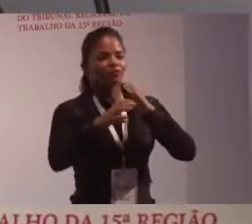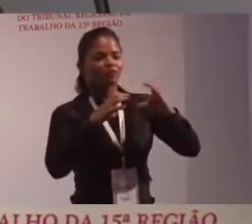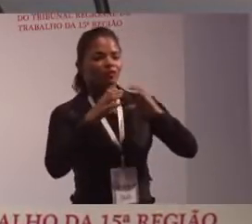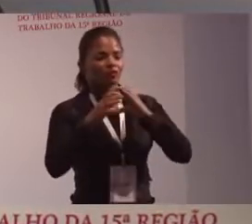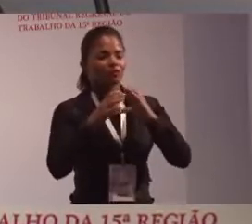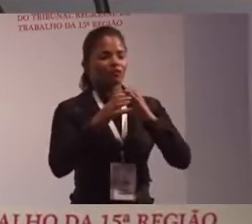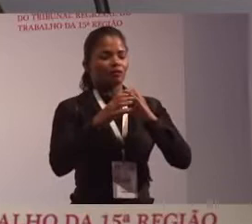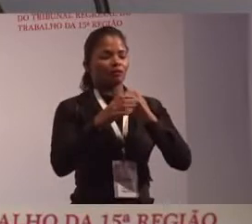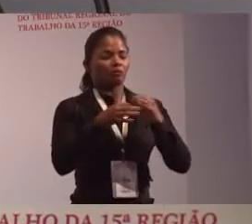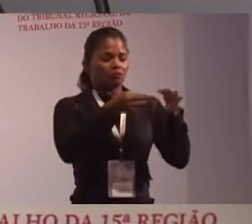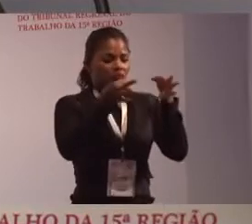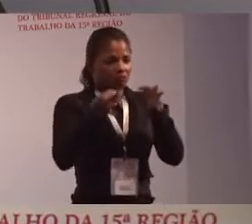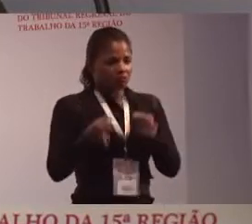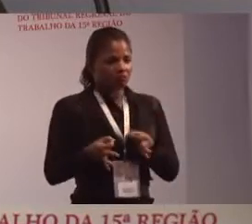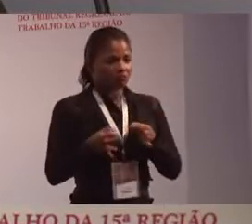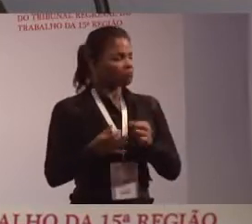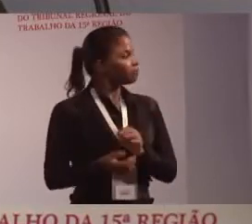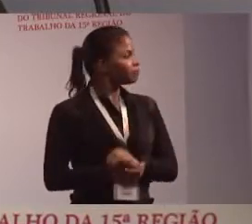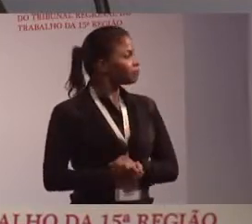mais eficiente, né?